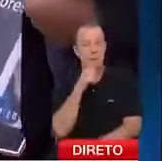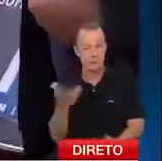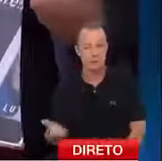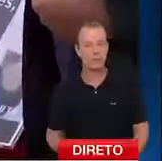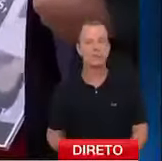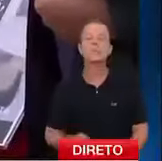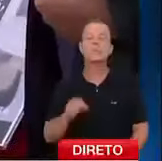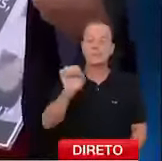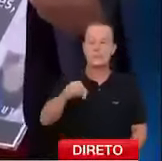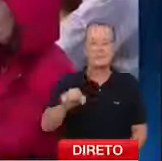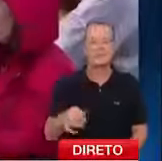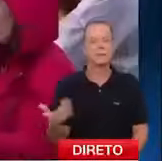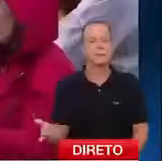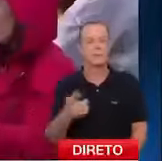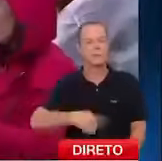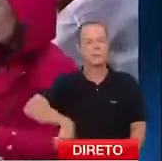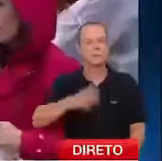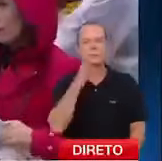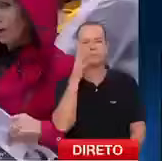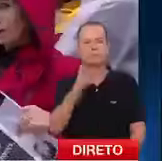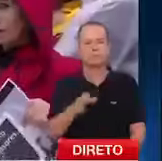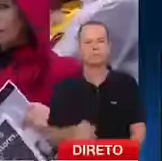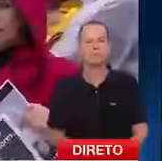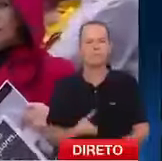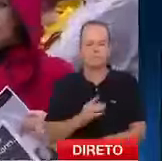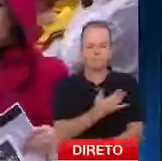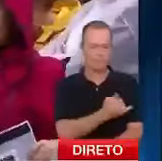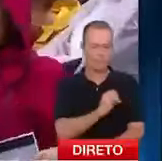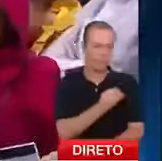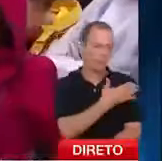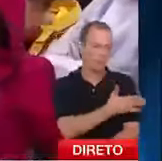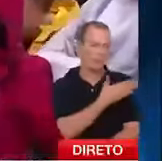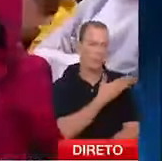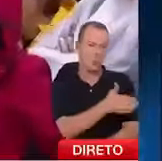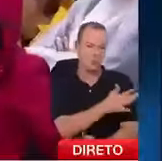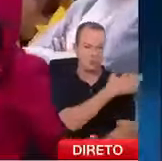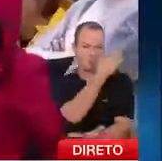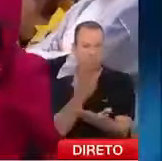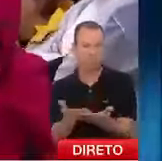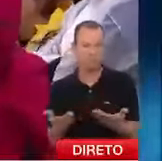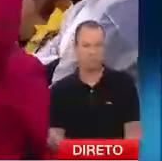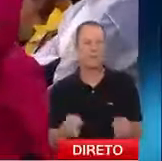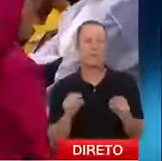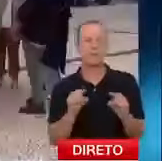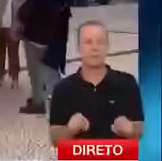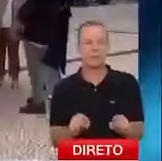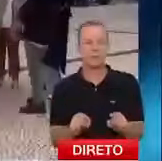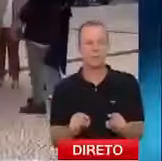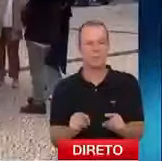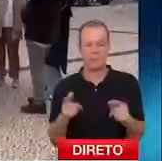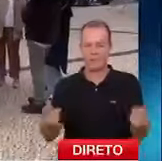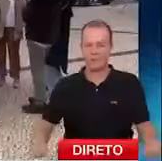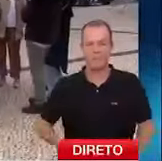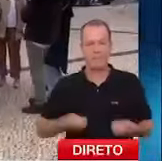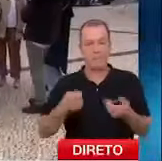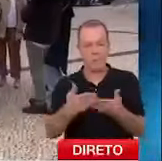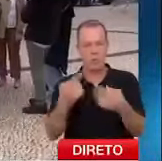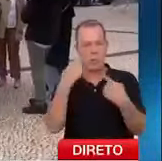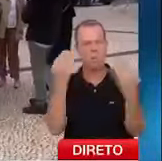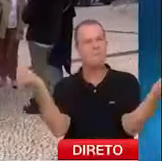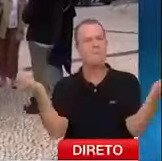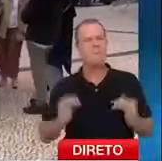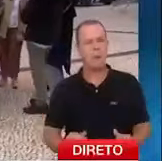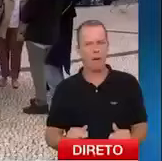Sem dúvida portanto Nós lembramos que desde 2011 nós temos visto e um desinvestimento na escola pública